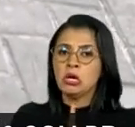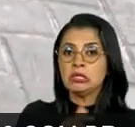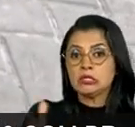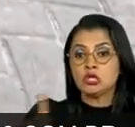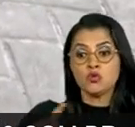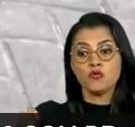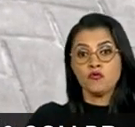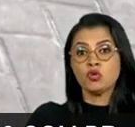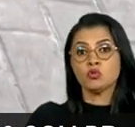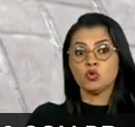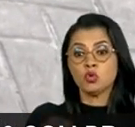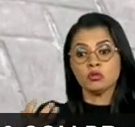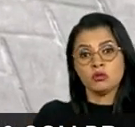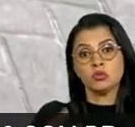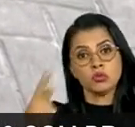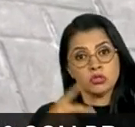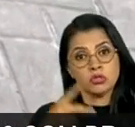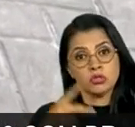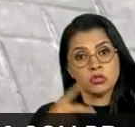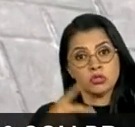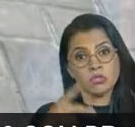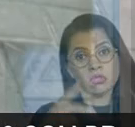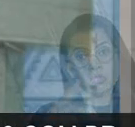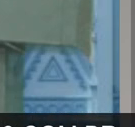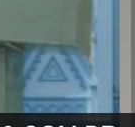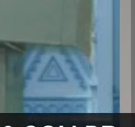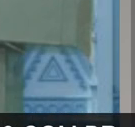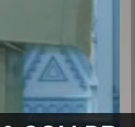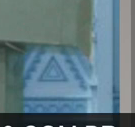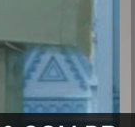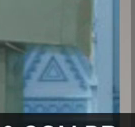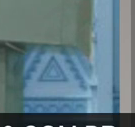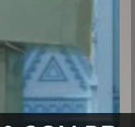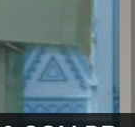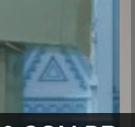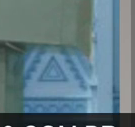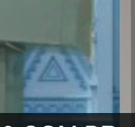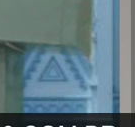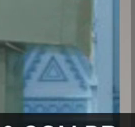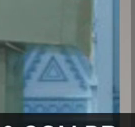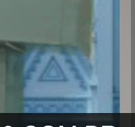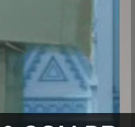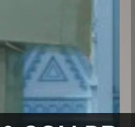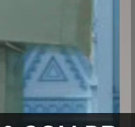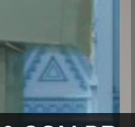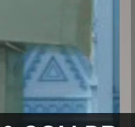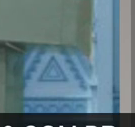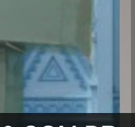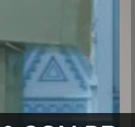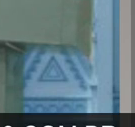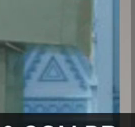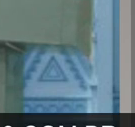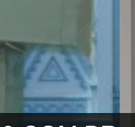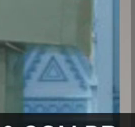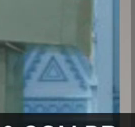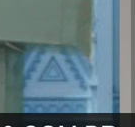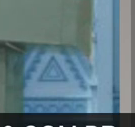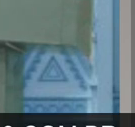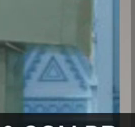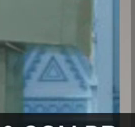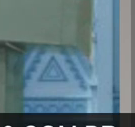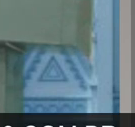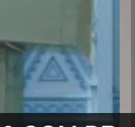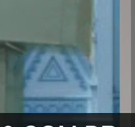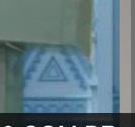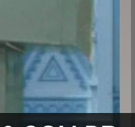outro vírus acabou sendo instalado no seu equipamento. Tem que ficar atento, né? A todo instante, um clique e a pessoa